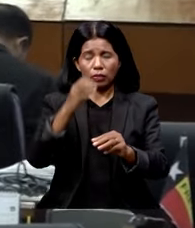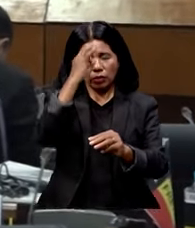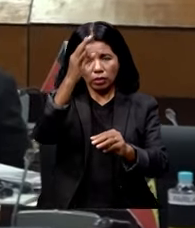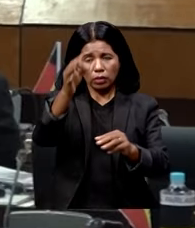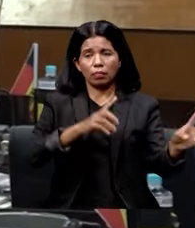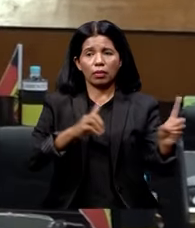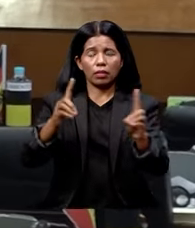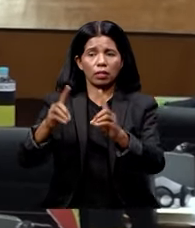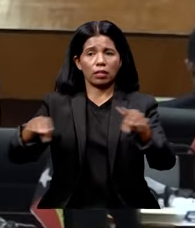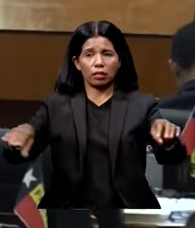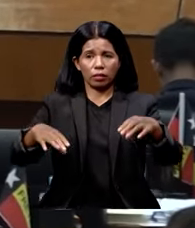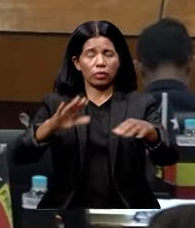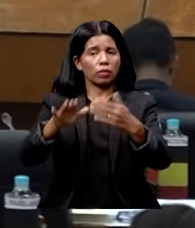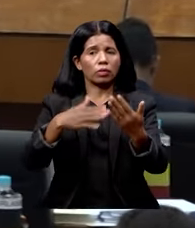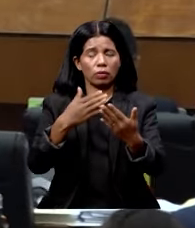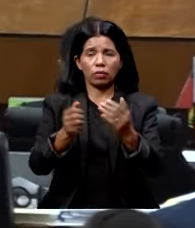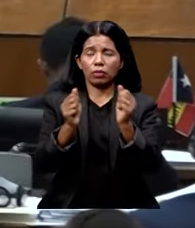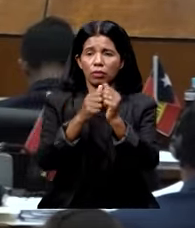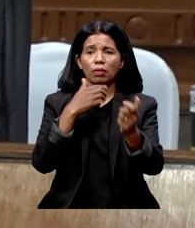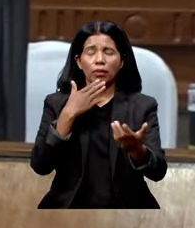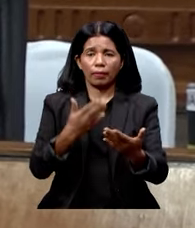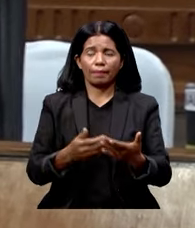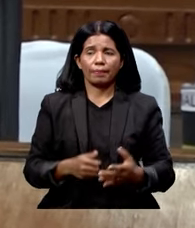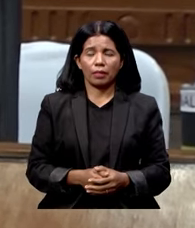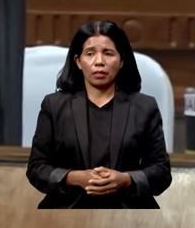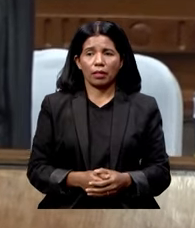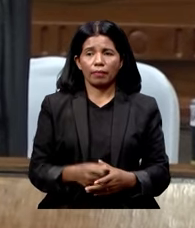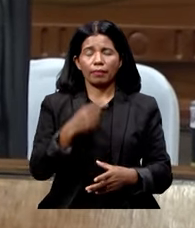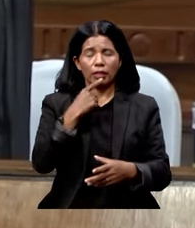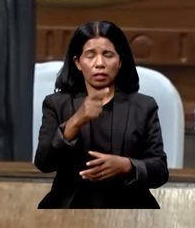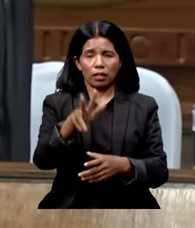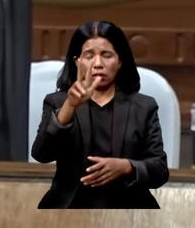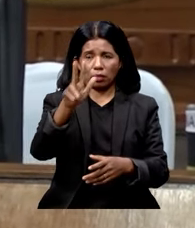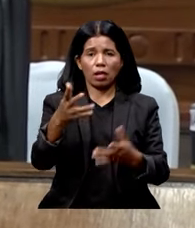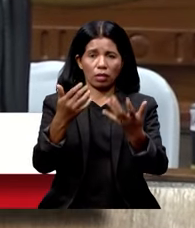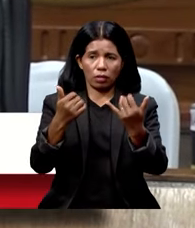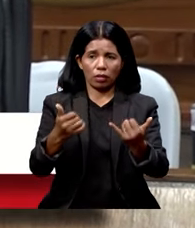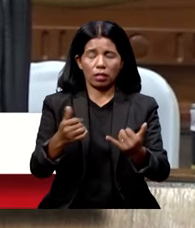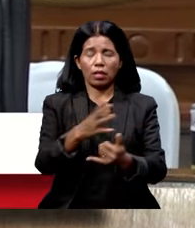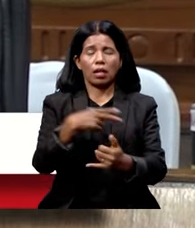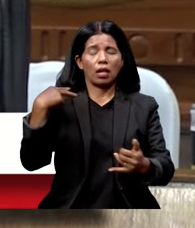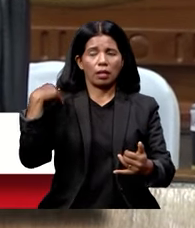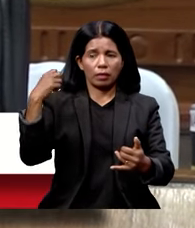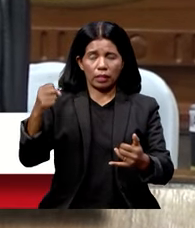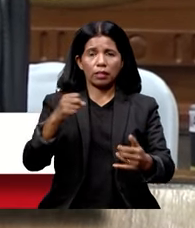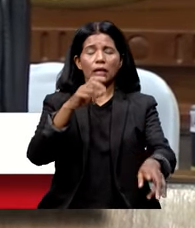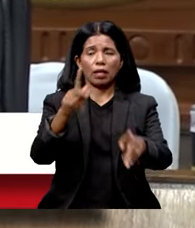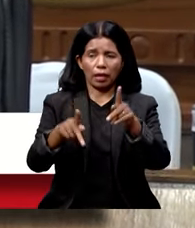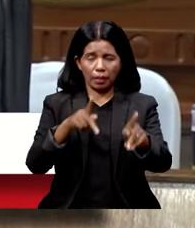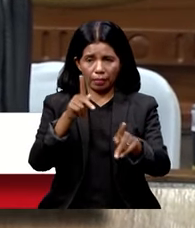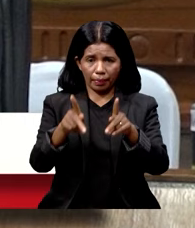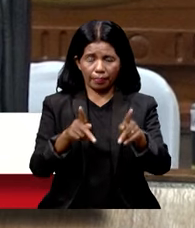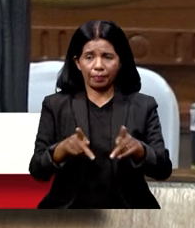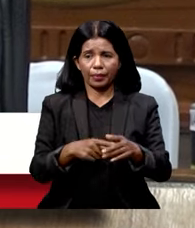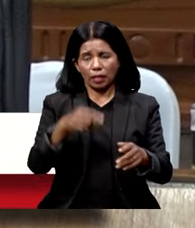implementa serviço roto rodia. A última de uma casa que ia fazer tudo, agora nem a recebida ela ema.